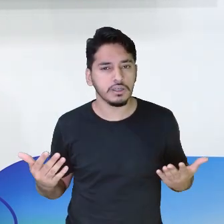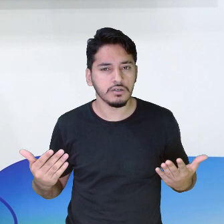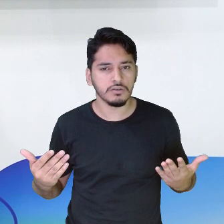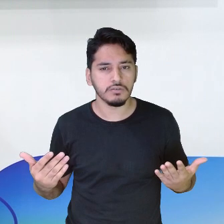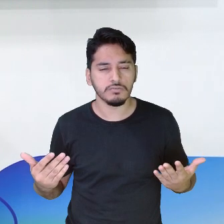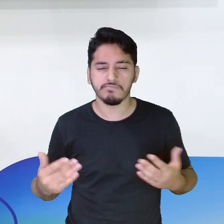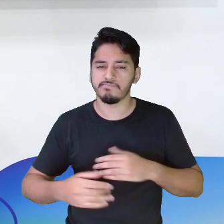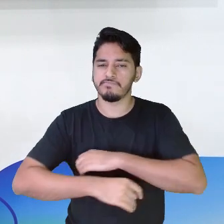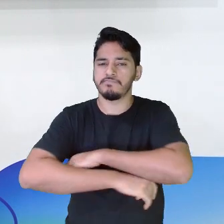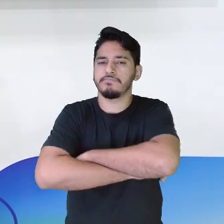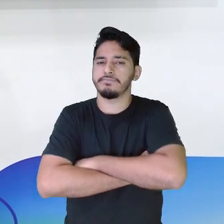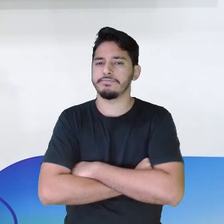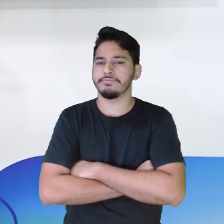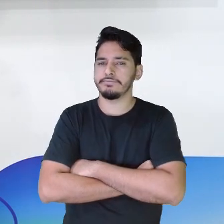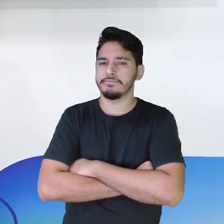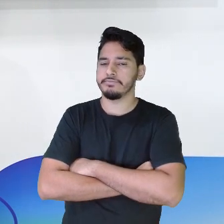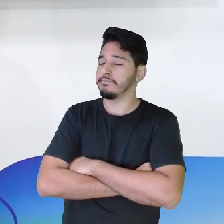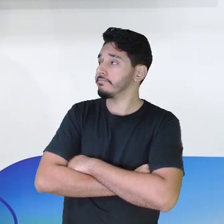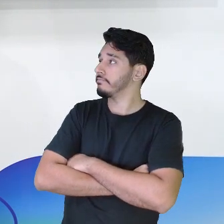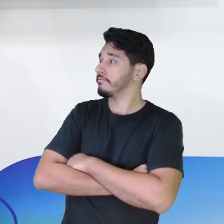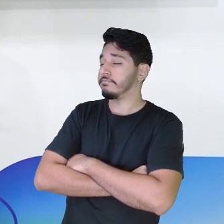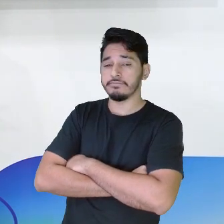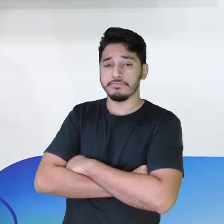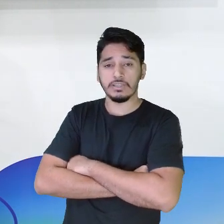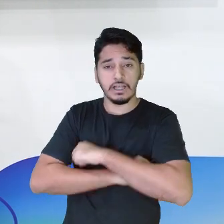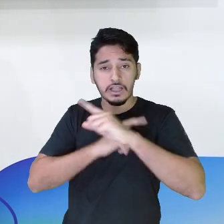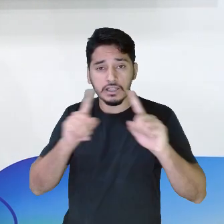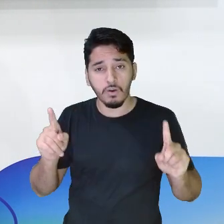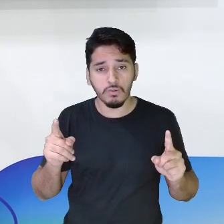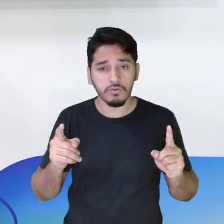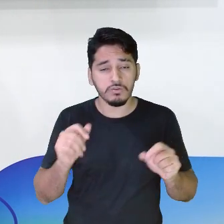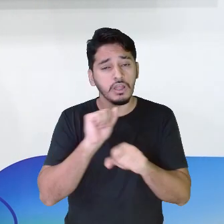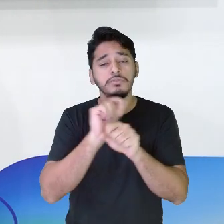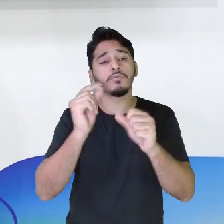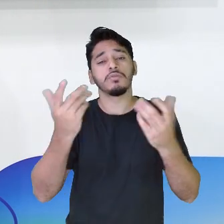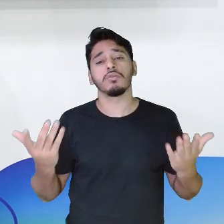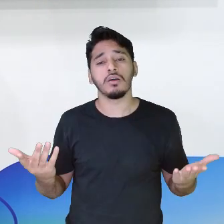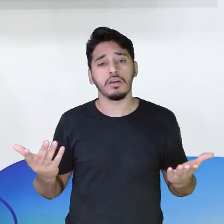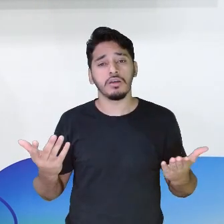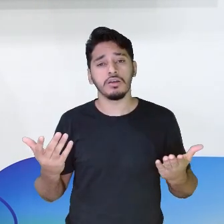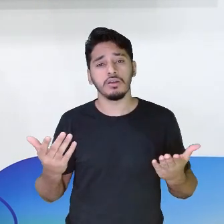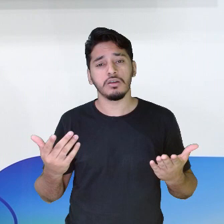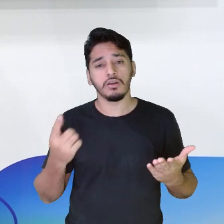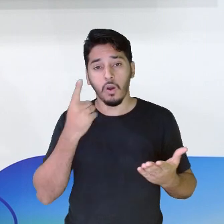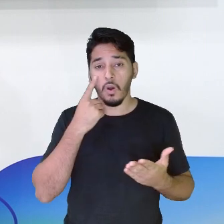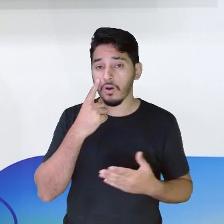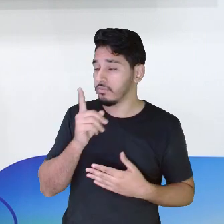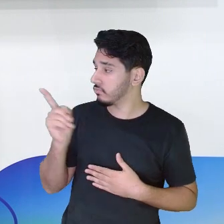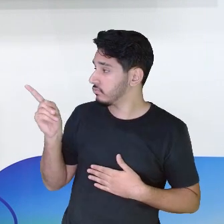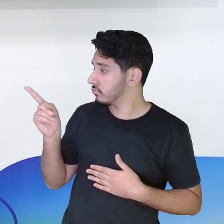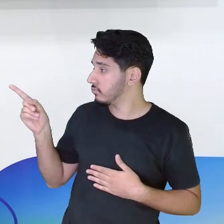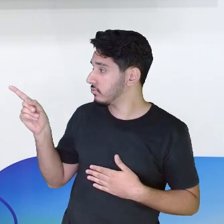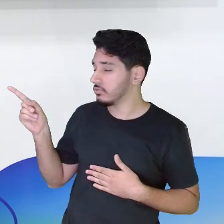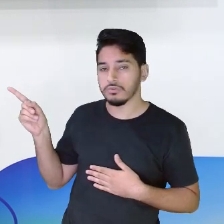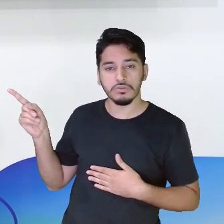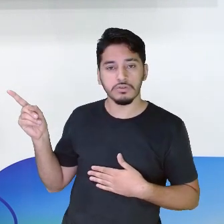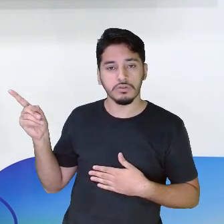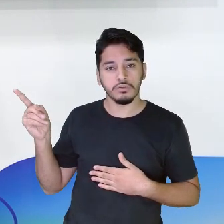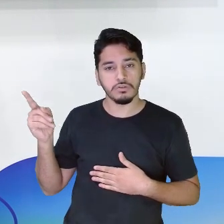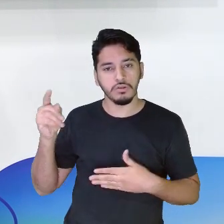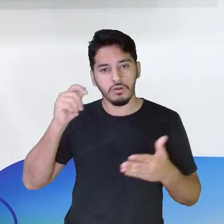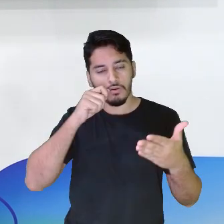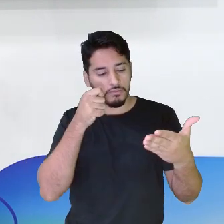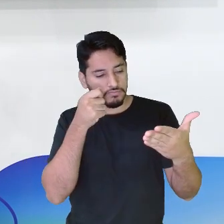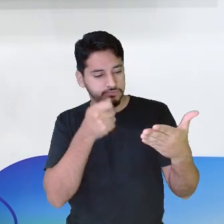receber? Ainda não? E está esperando o quê? Acessa o QR Code que vai aparecer na sua